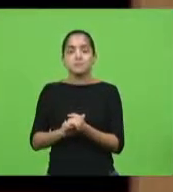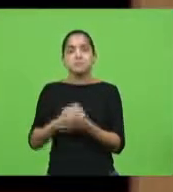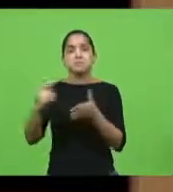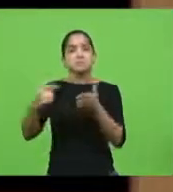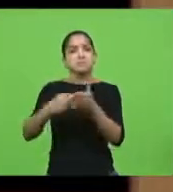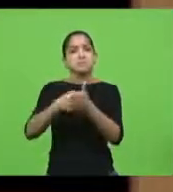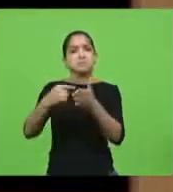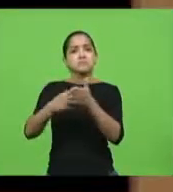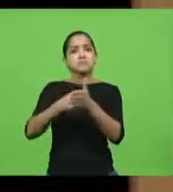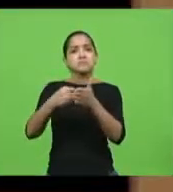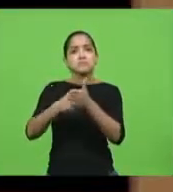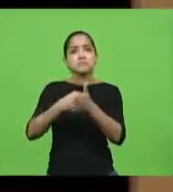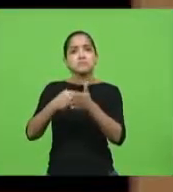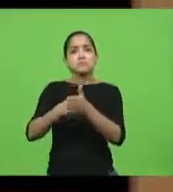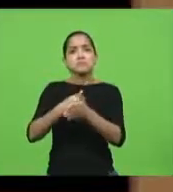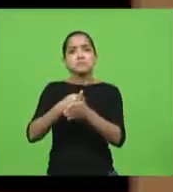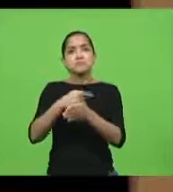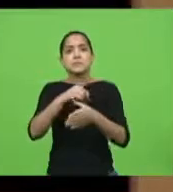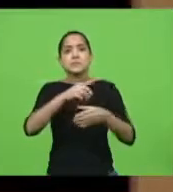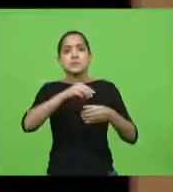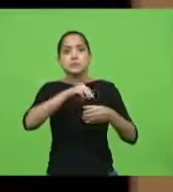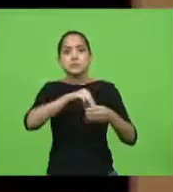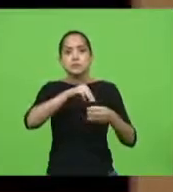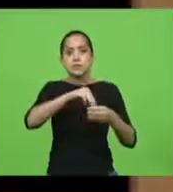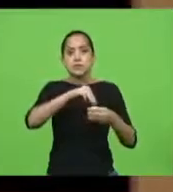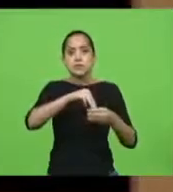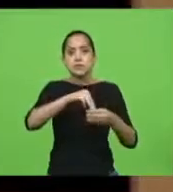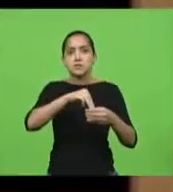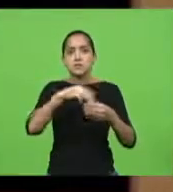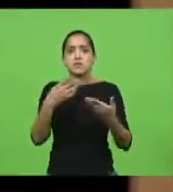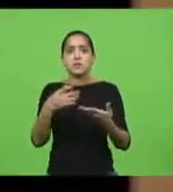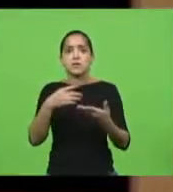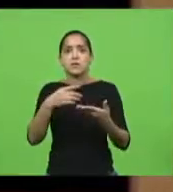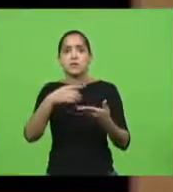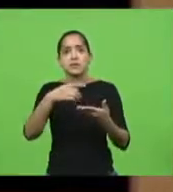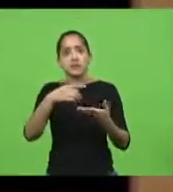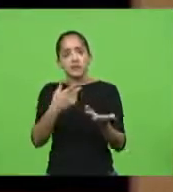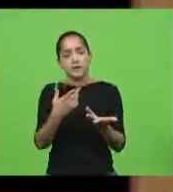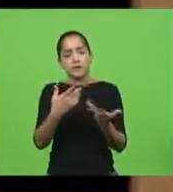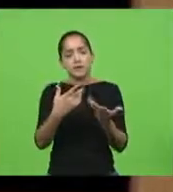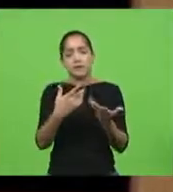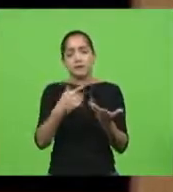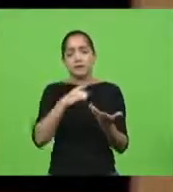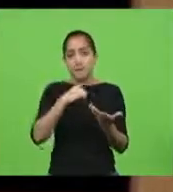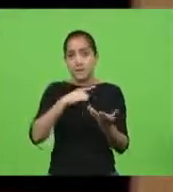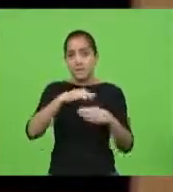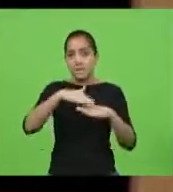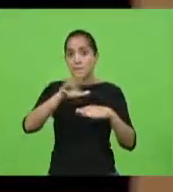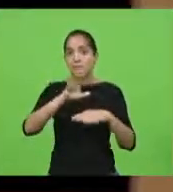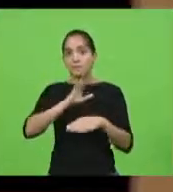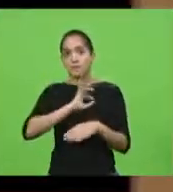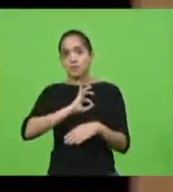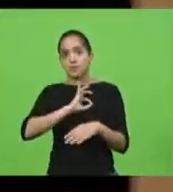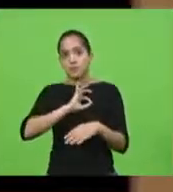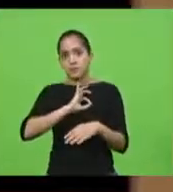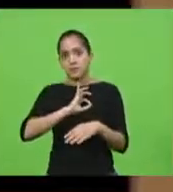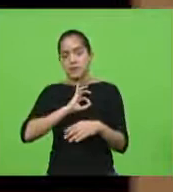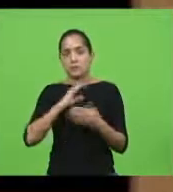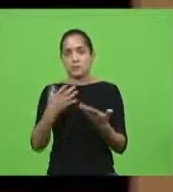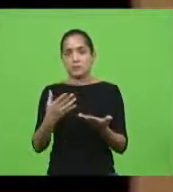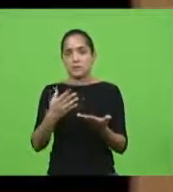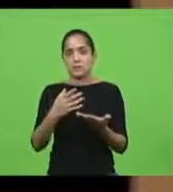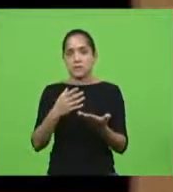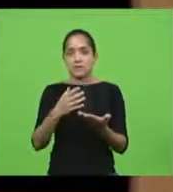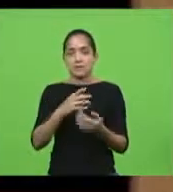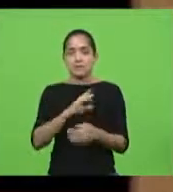perguntando se Salto Veloso iria receber pelo menos um policial. E essa técnica que foi adotada,